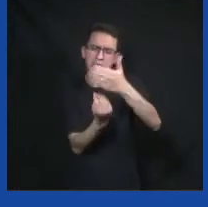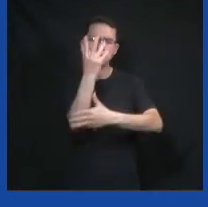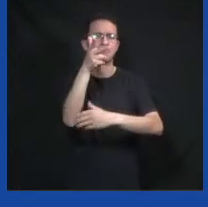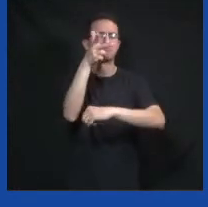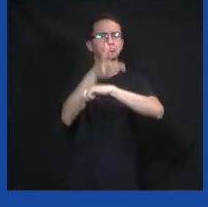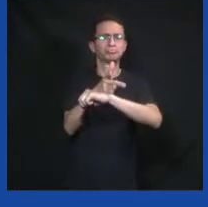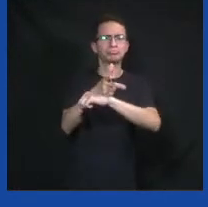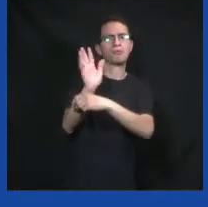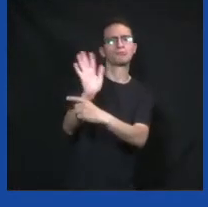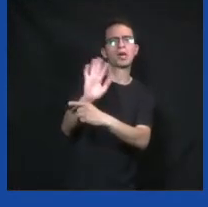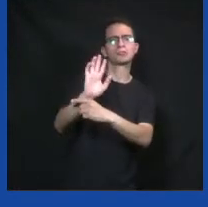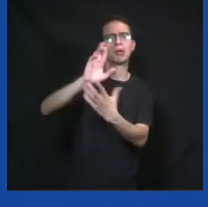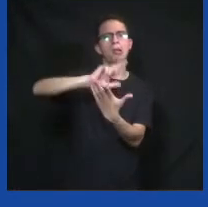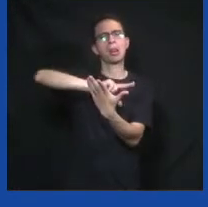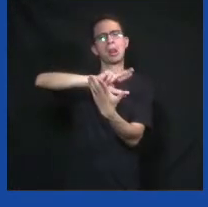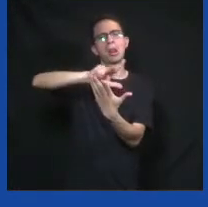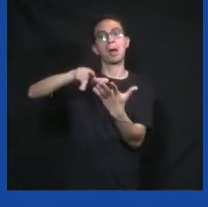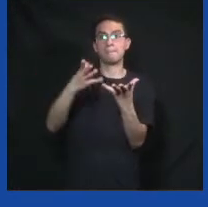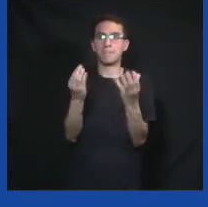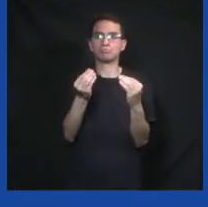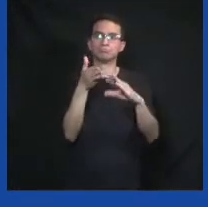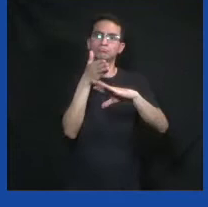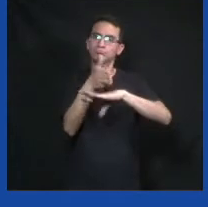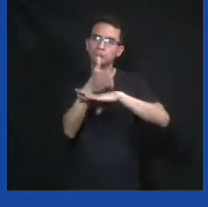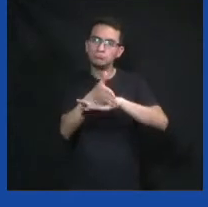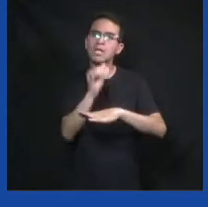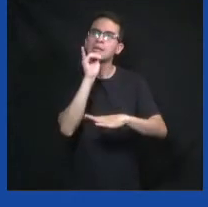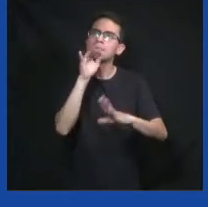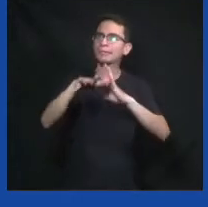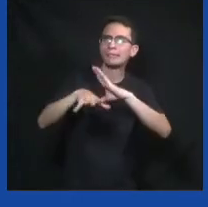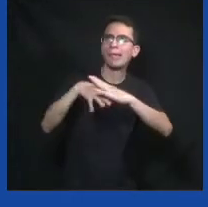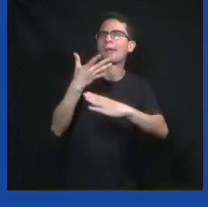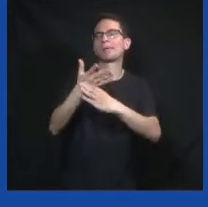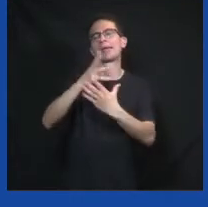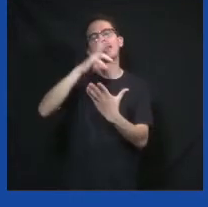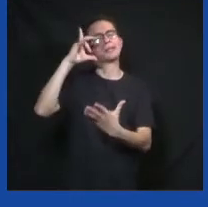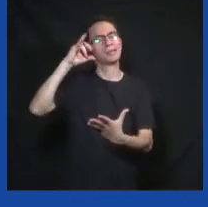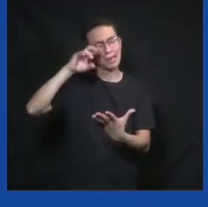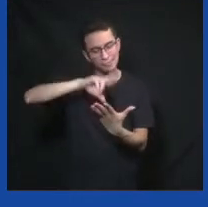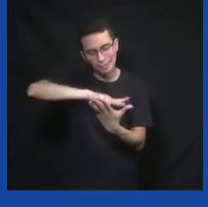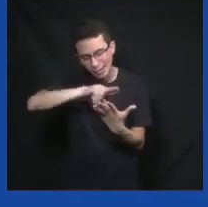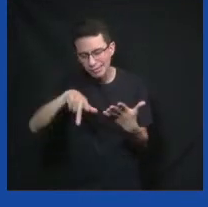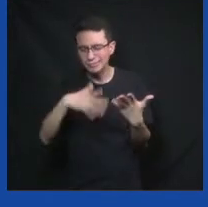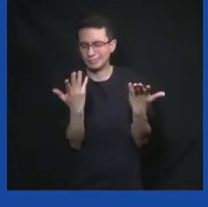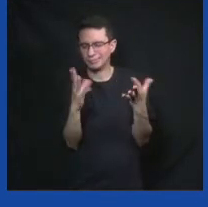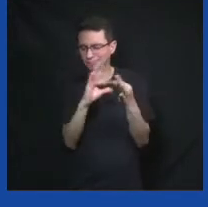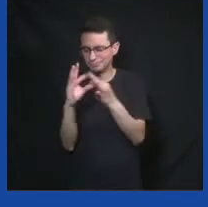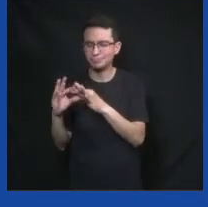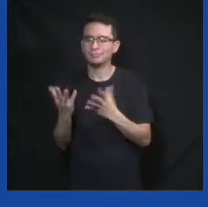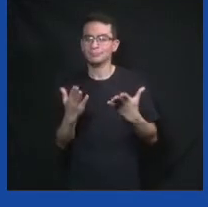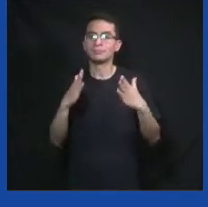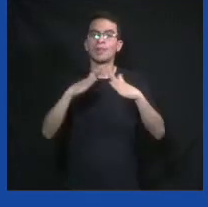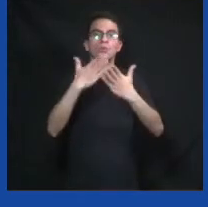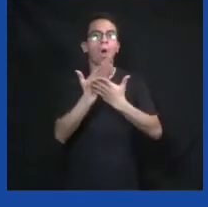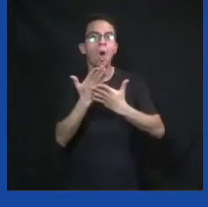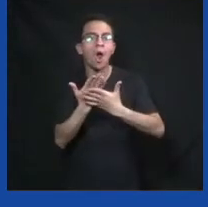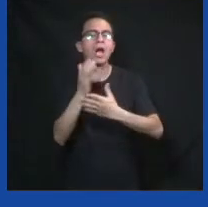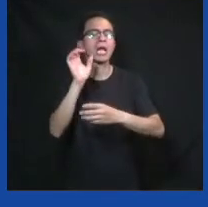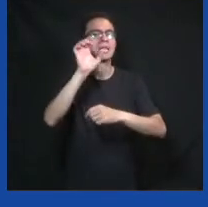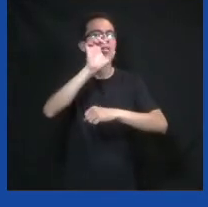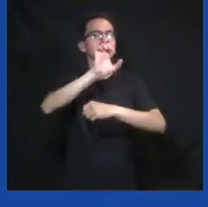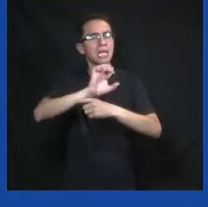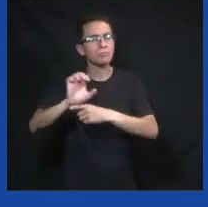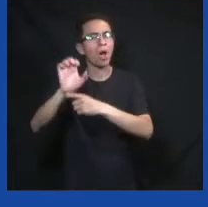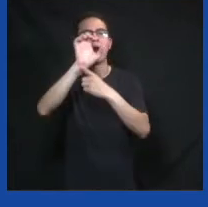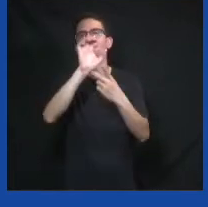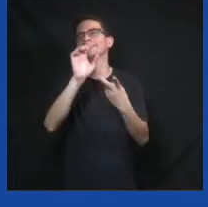muitos anos, aí, com milhões de acessos hoje por mês, seja nas escolas, que a gente tem feito parceria com as Secretarias Estaduais de Educação para levar como parte